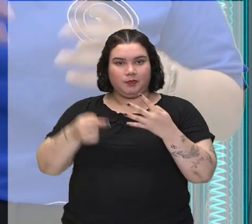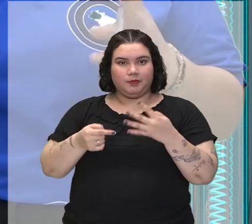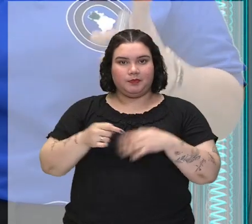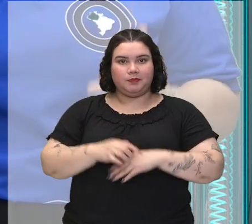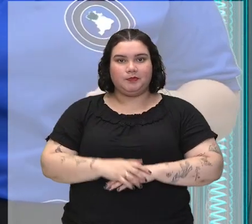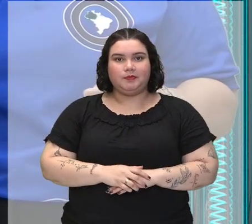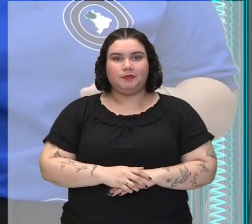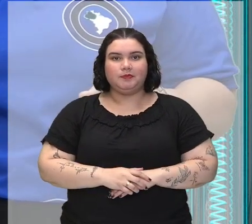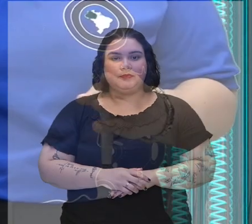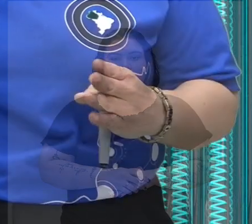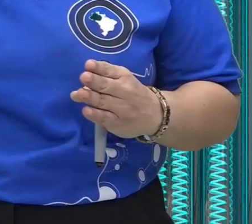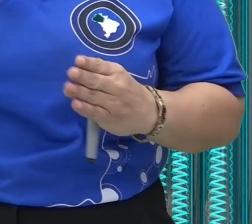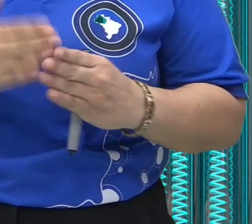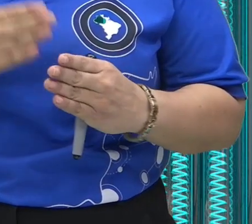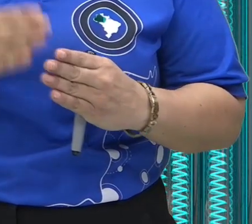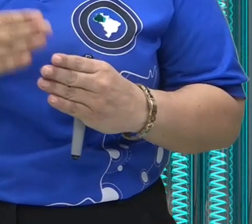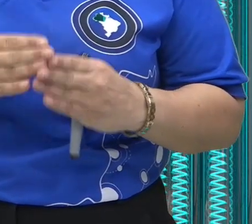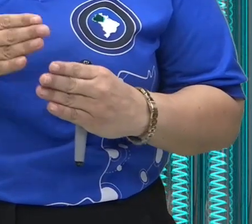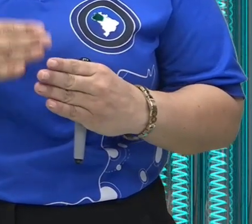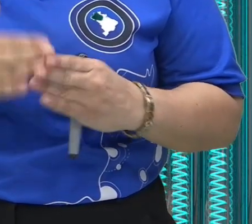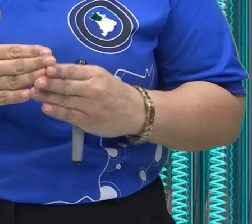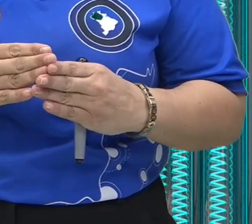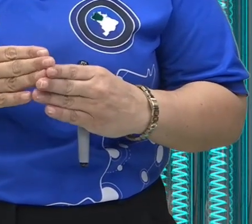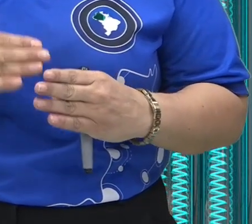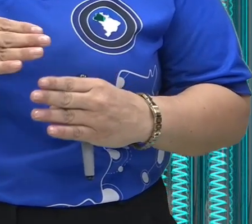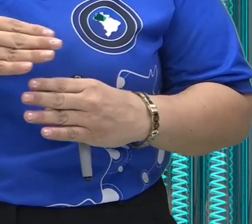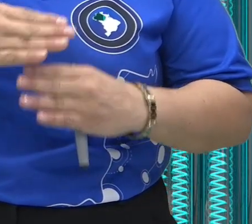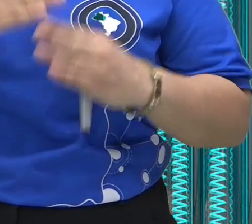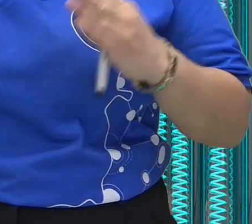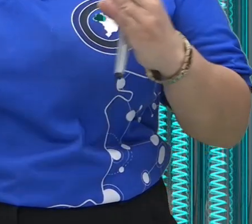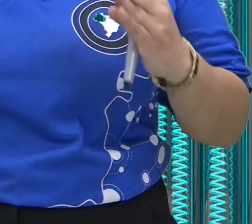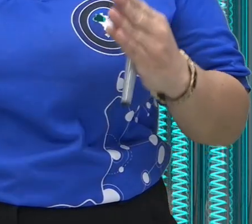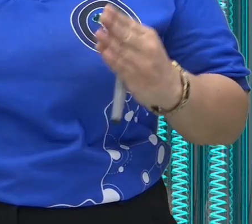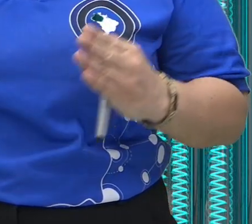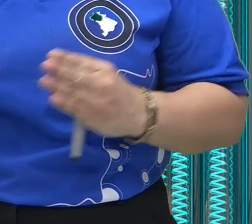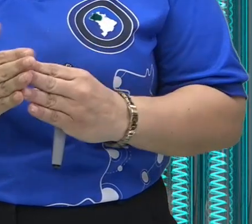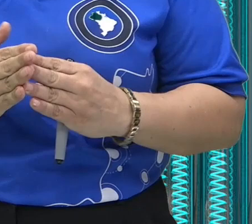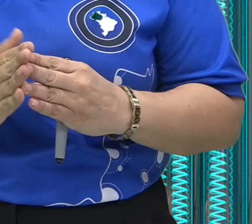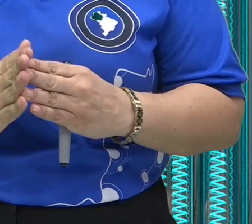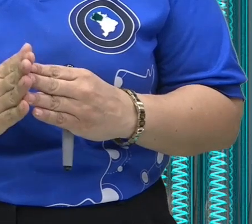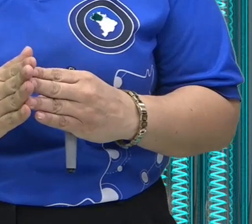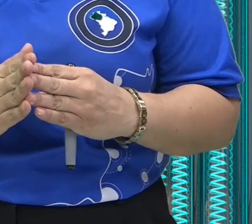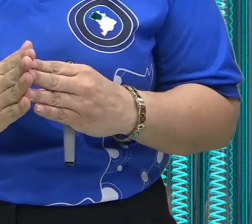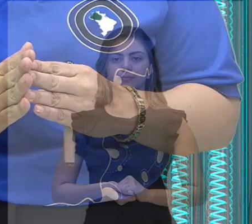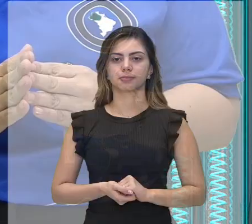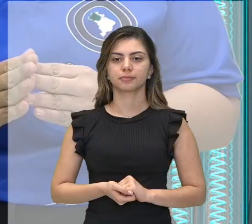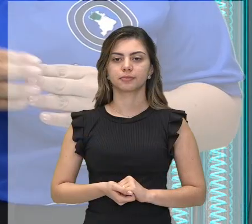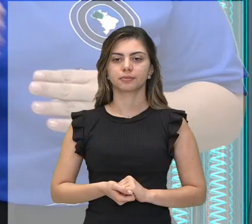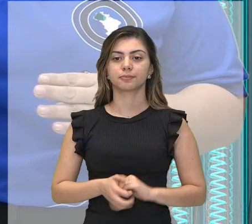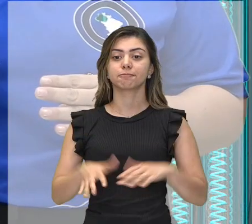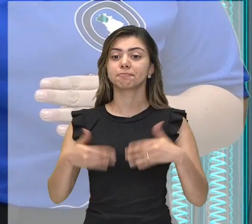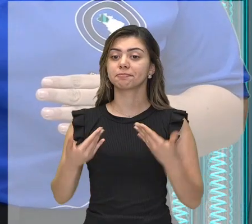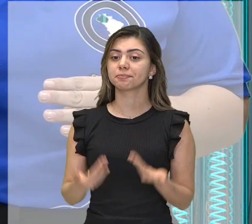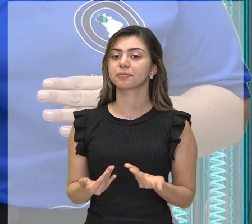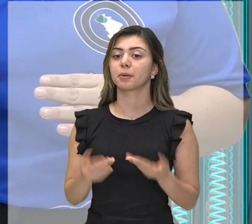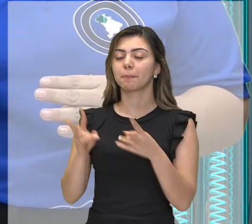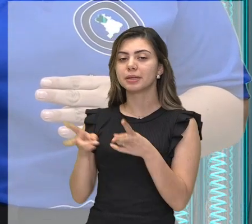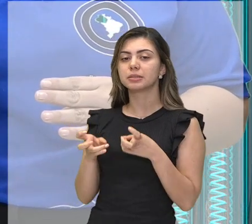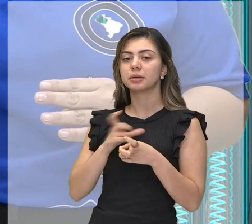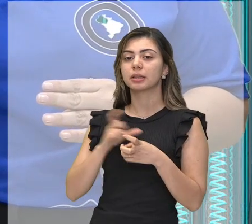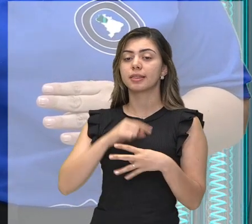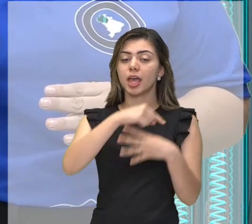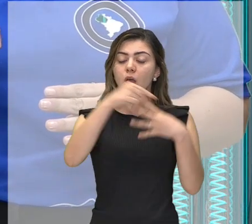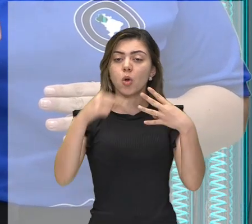secou. Então, nessa tirinha, todas as 4 orações, por